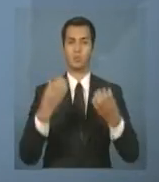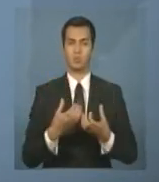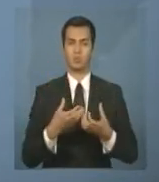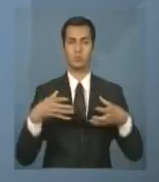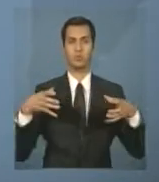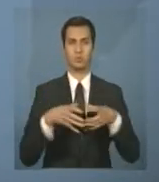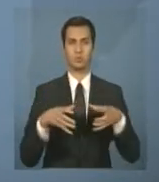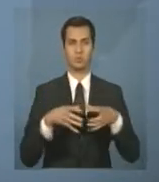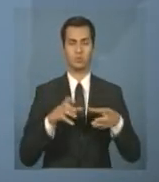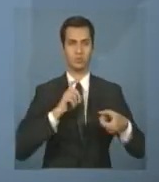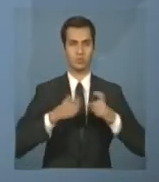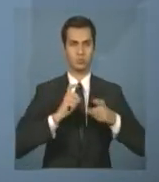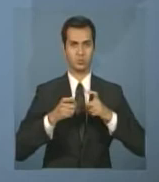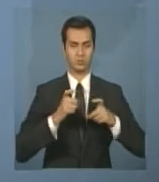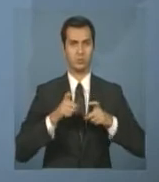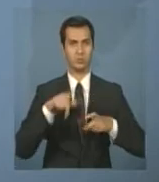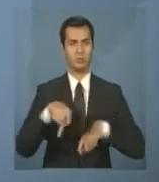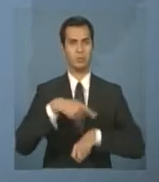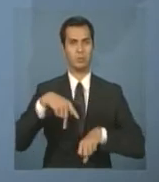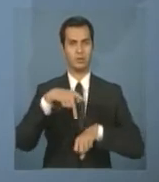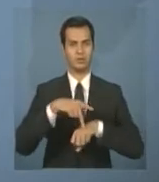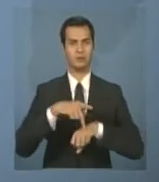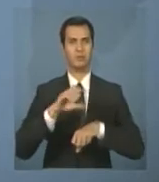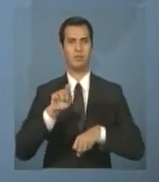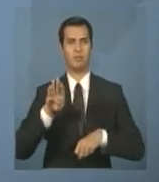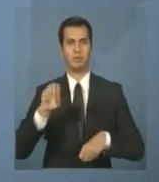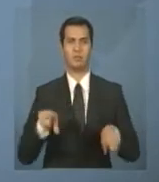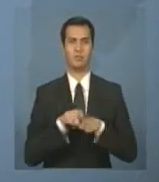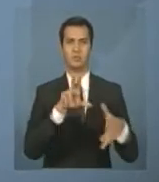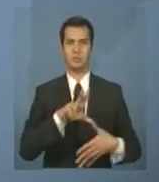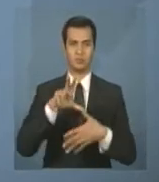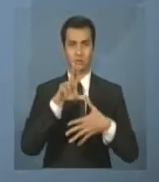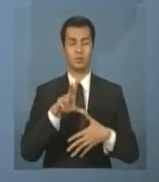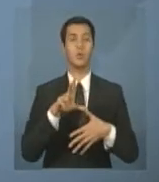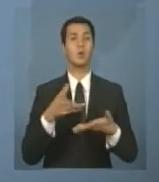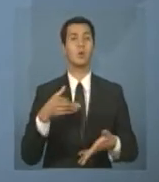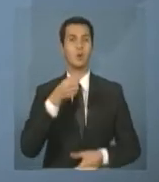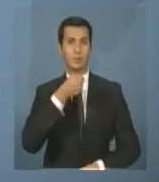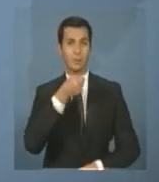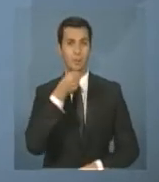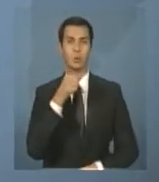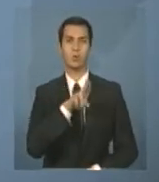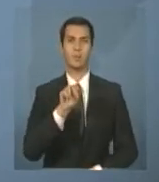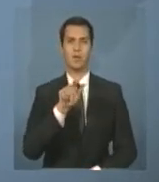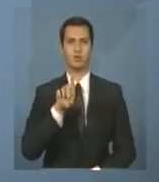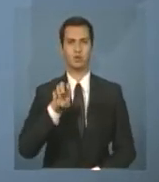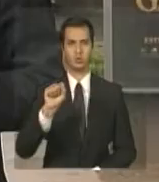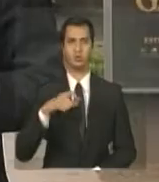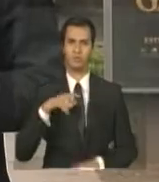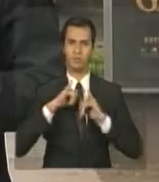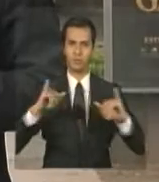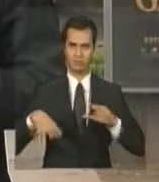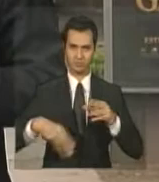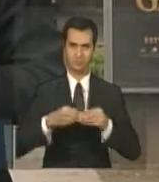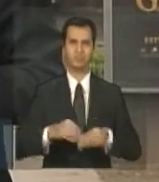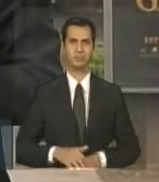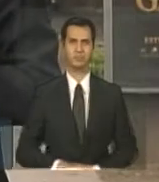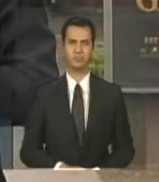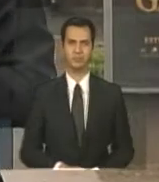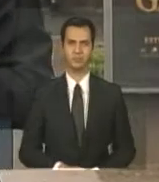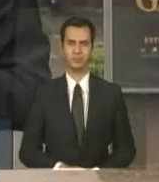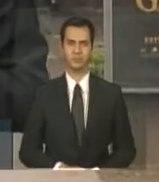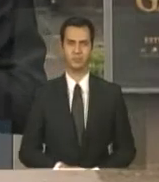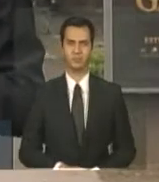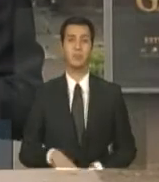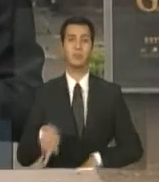integração e desenvolvimento. O repórter Adilson Mastelari já está em Caracas e traz informações. A